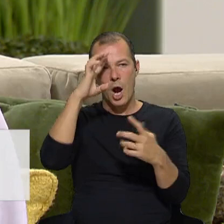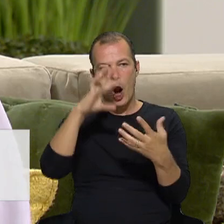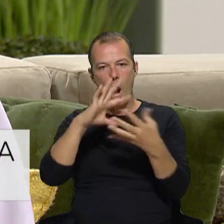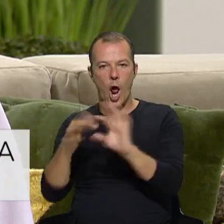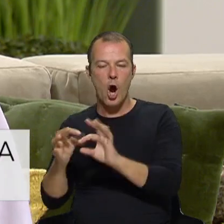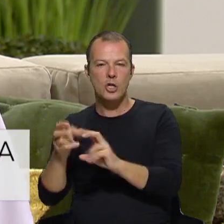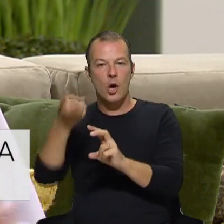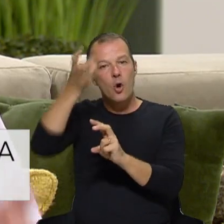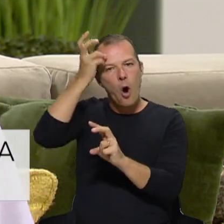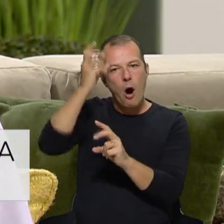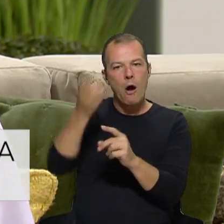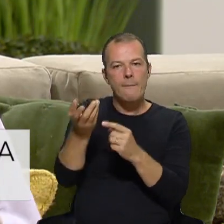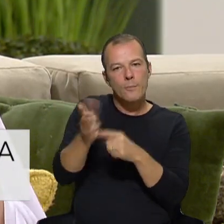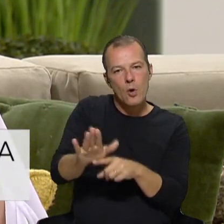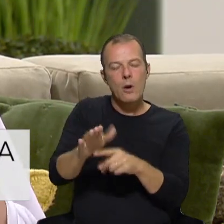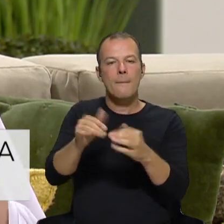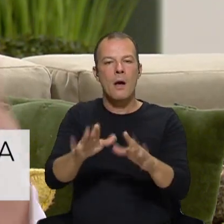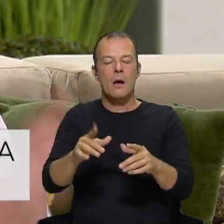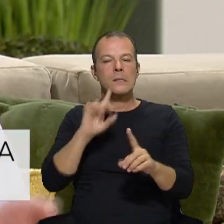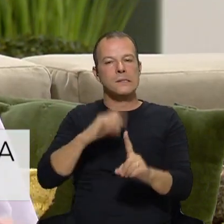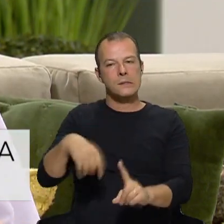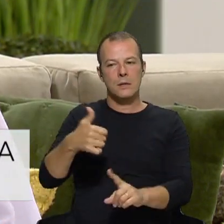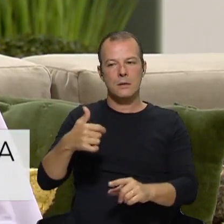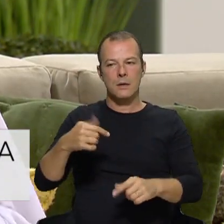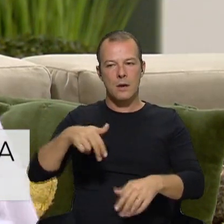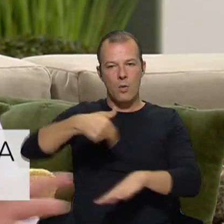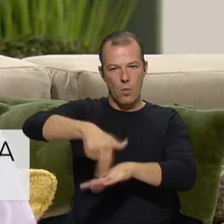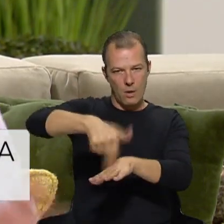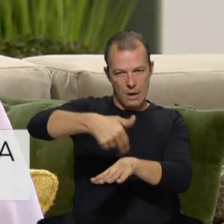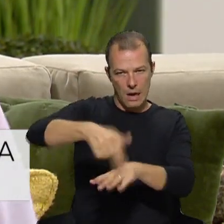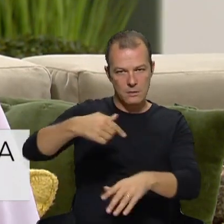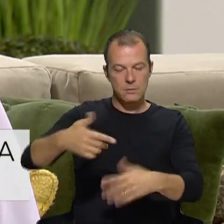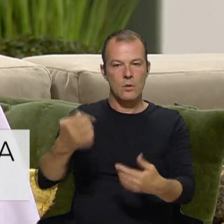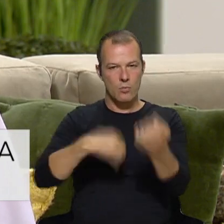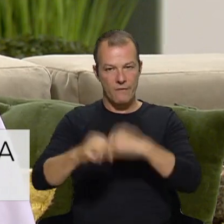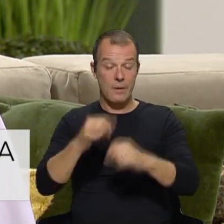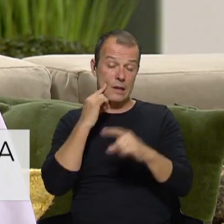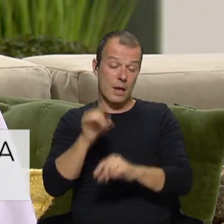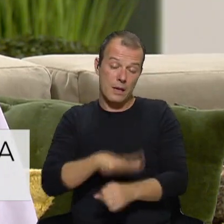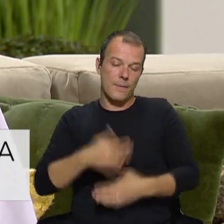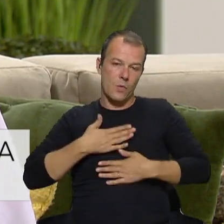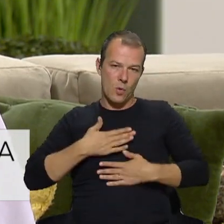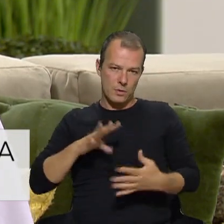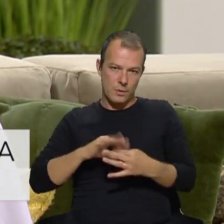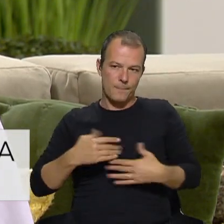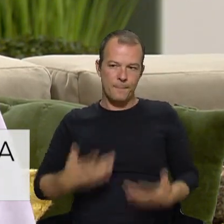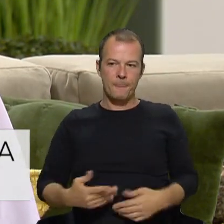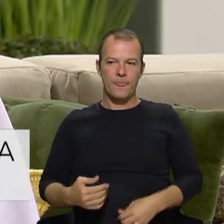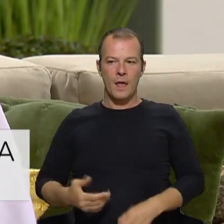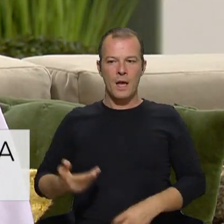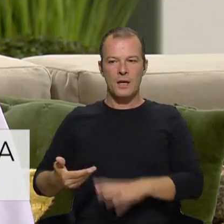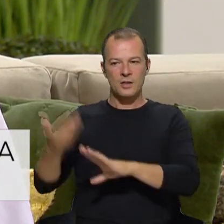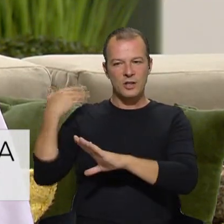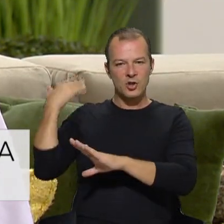cognitivo, mas sobretudo a locomoção. E este é o meu caso. É o teu caso. Já foi melhor, agora